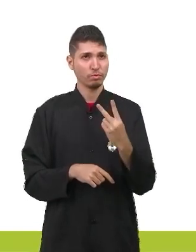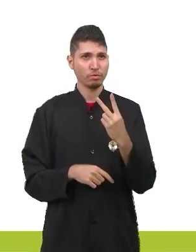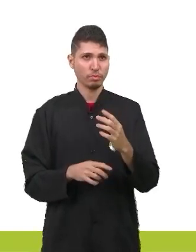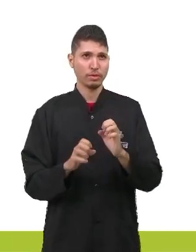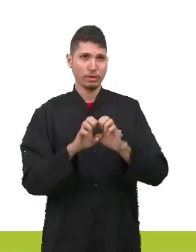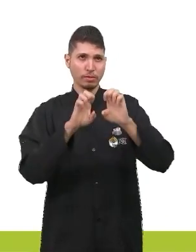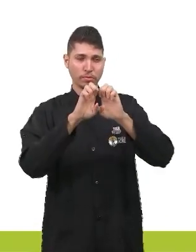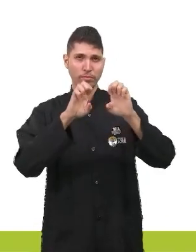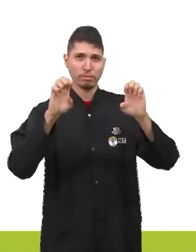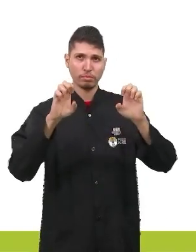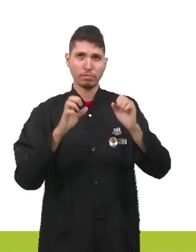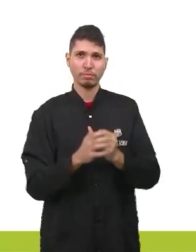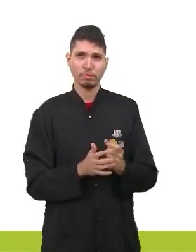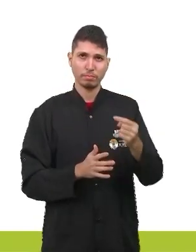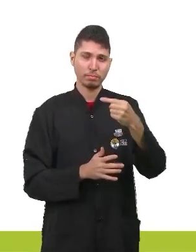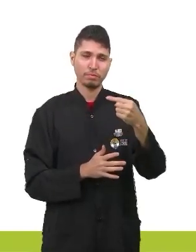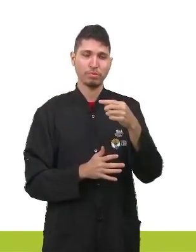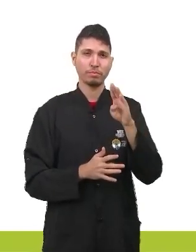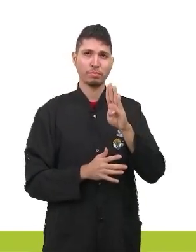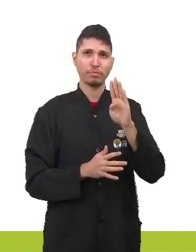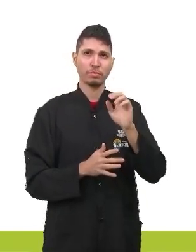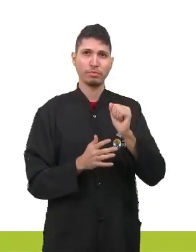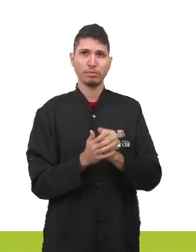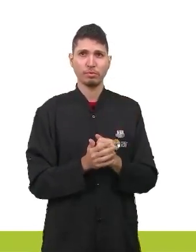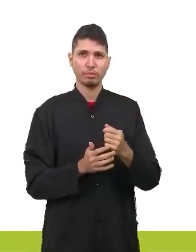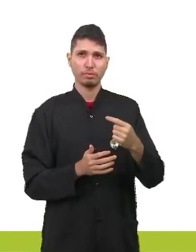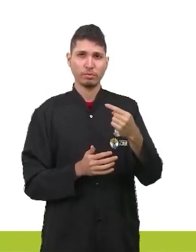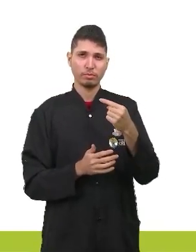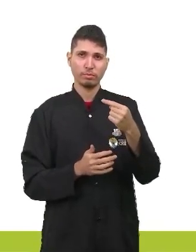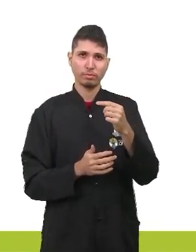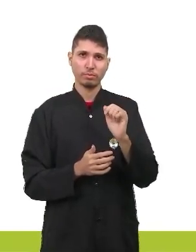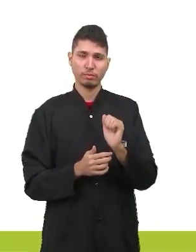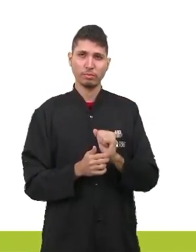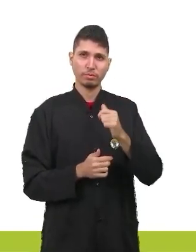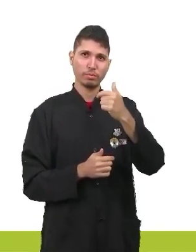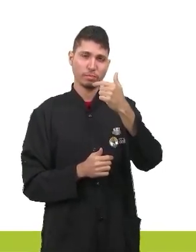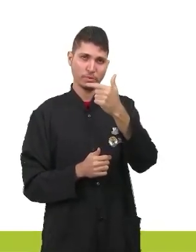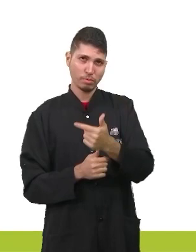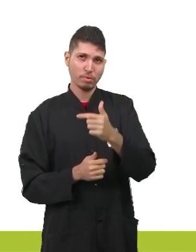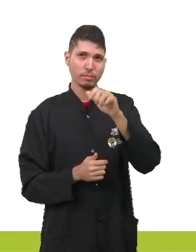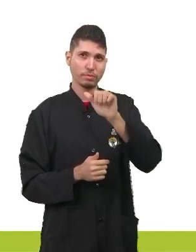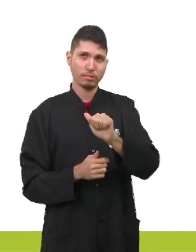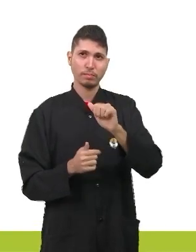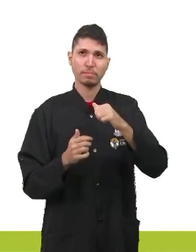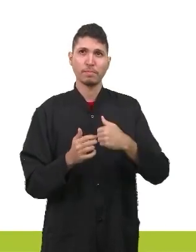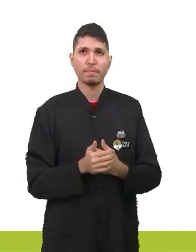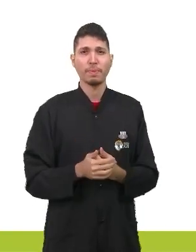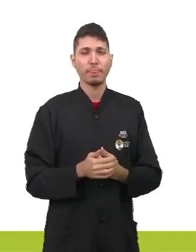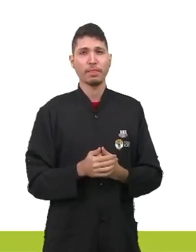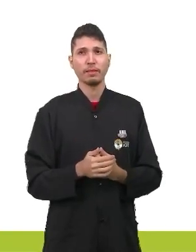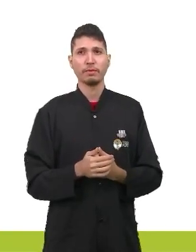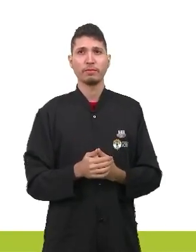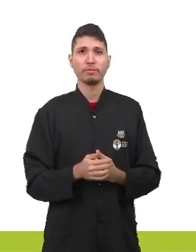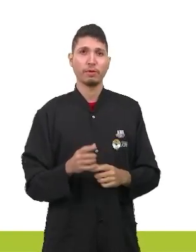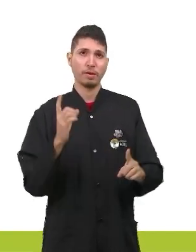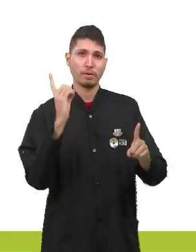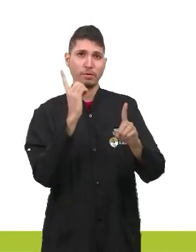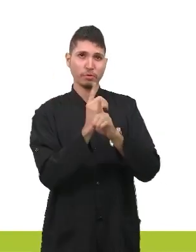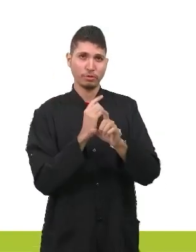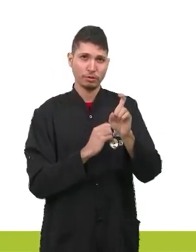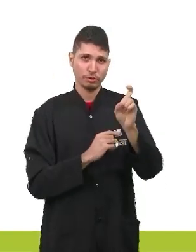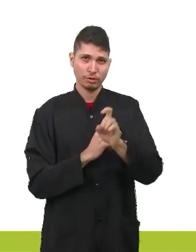é a fórmula? Menos B sobre 2A, menos delta sobre 4A, tá bom? Faz a continha, encontra x vértice, né,